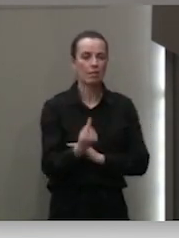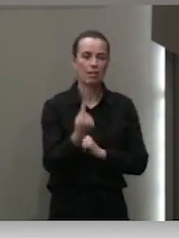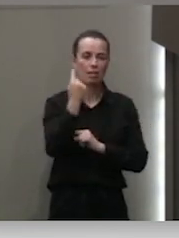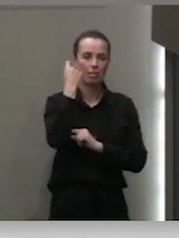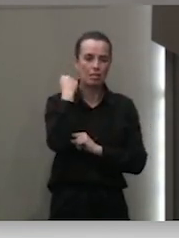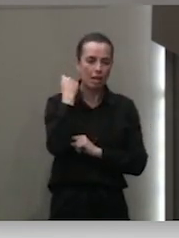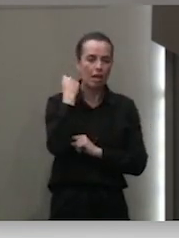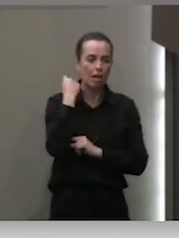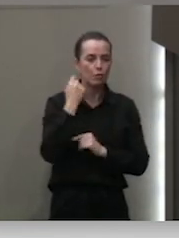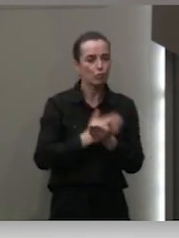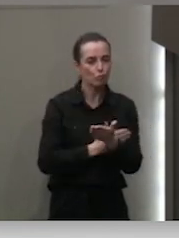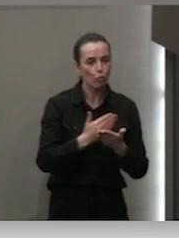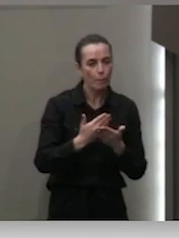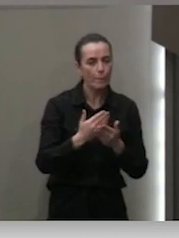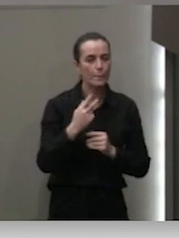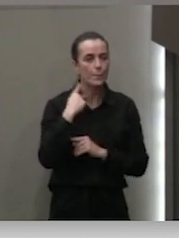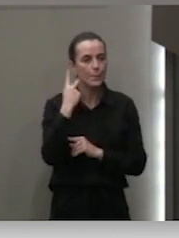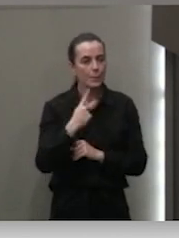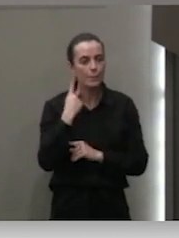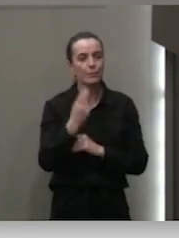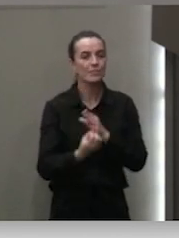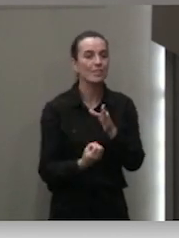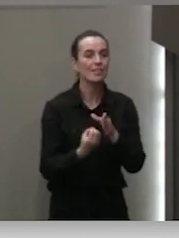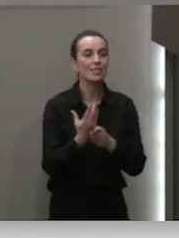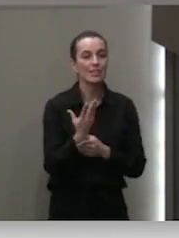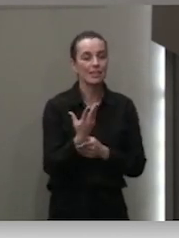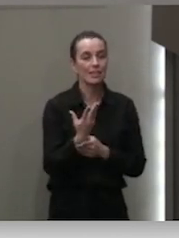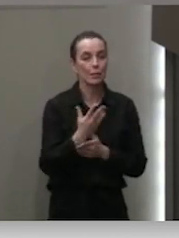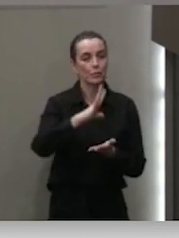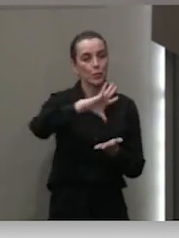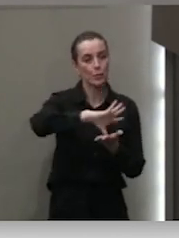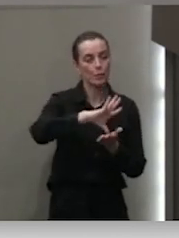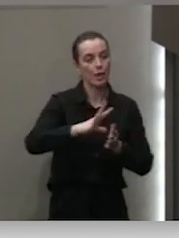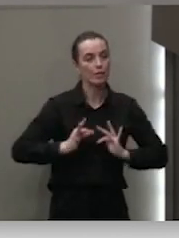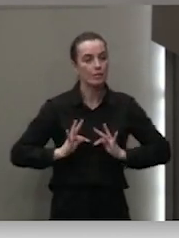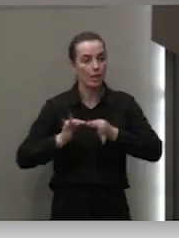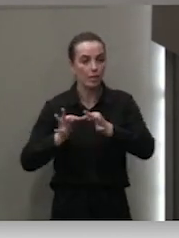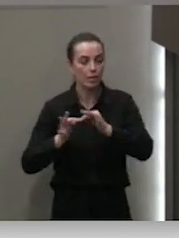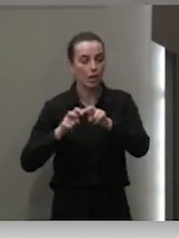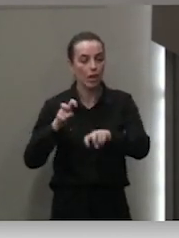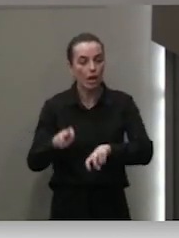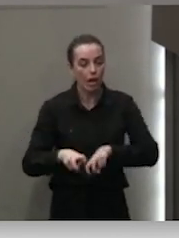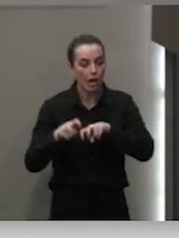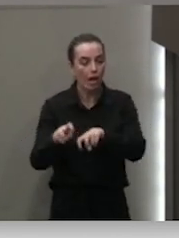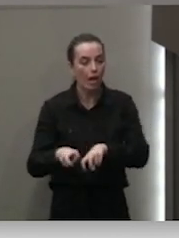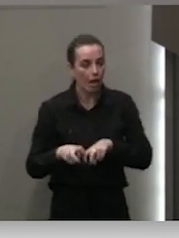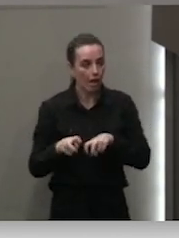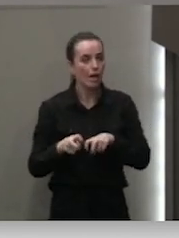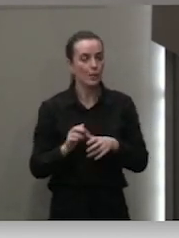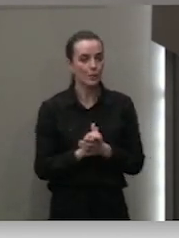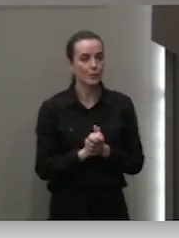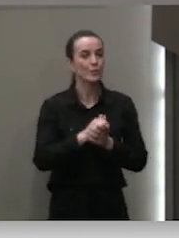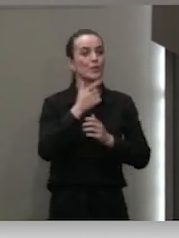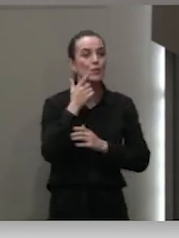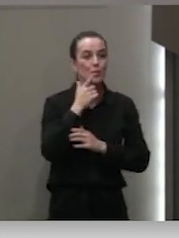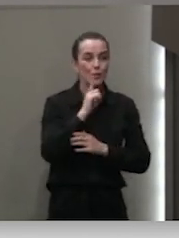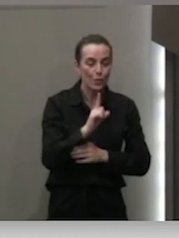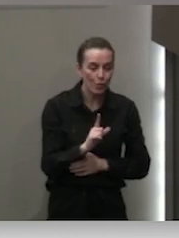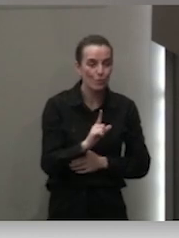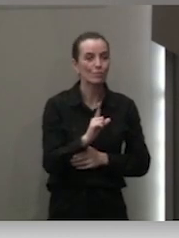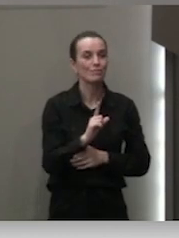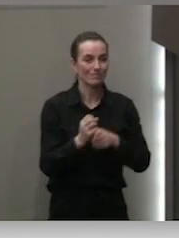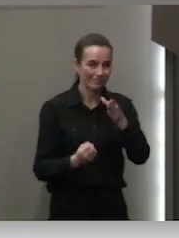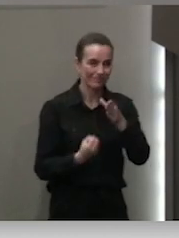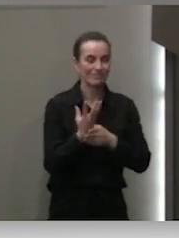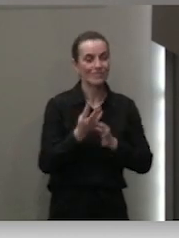campanha para vereador que foi da criação de um parque tecnológico do agronegócio e que acabou se concretizando na criação